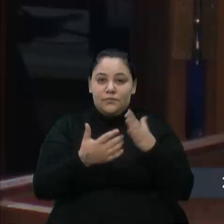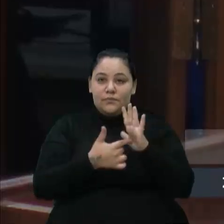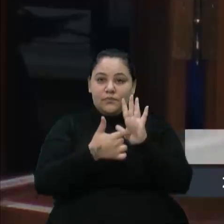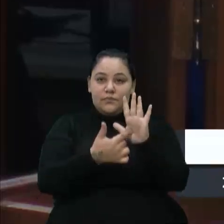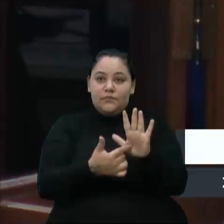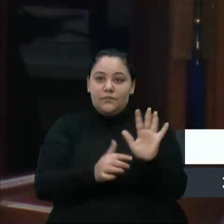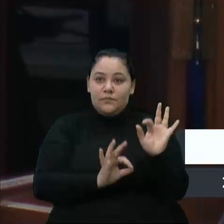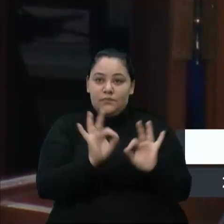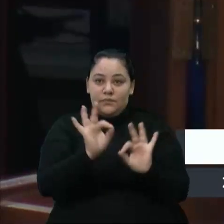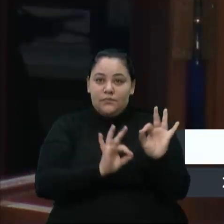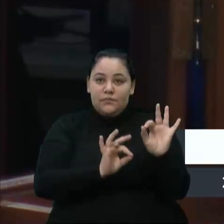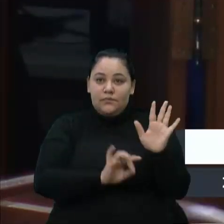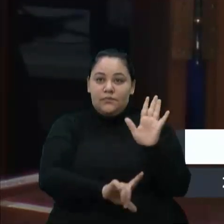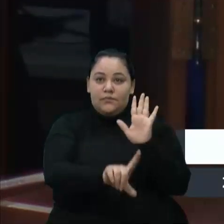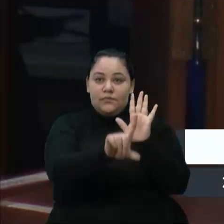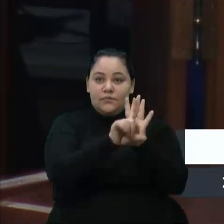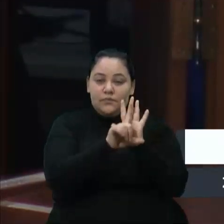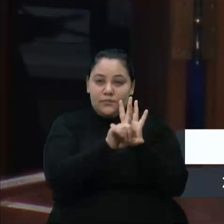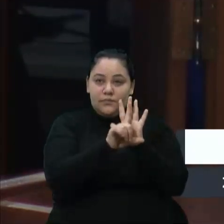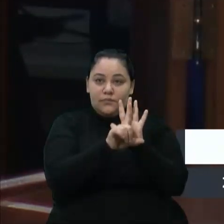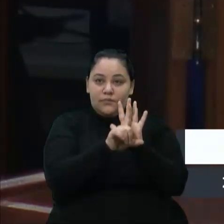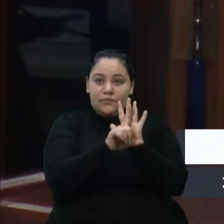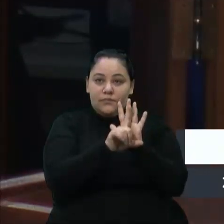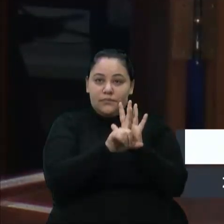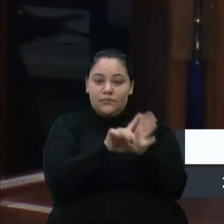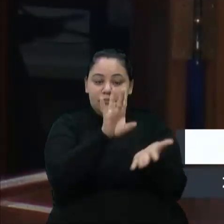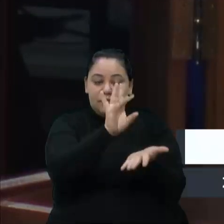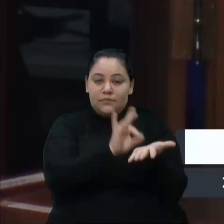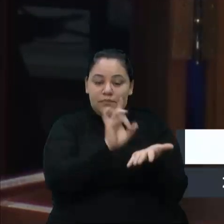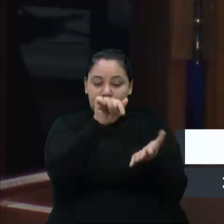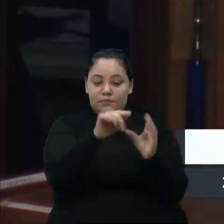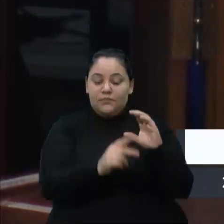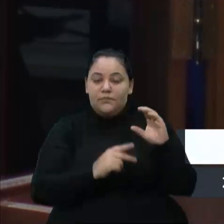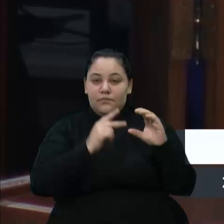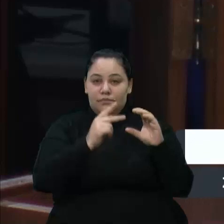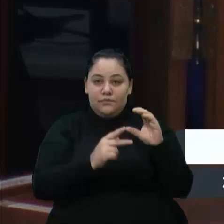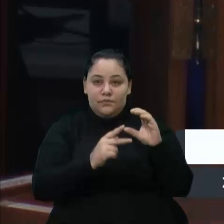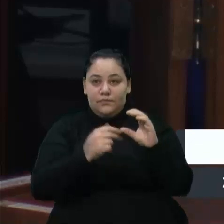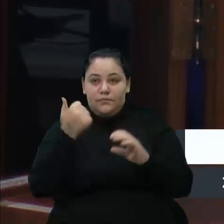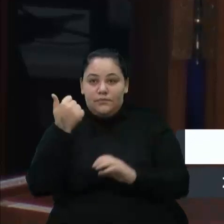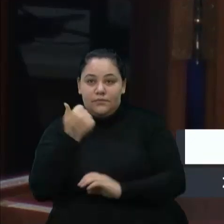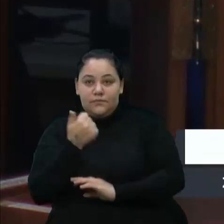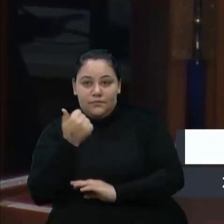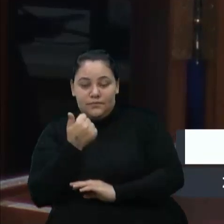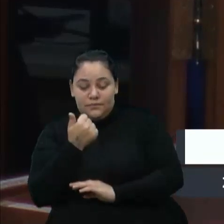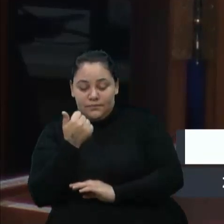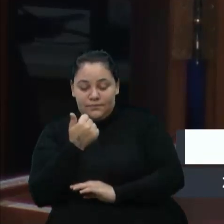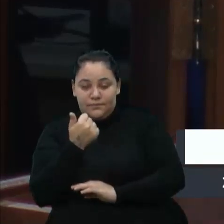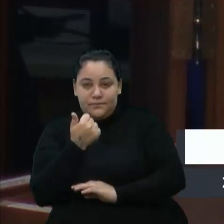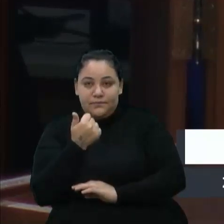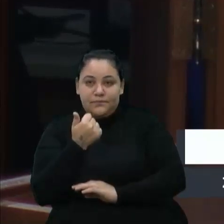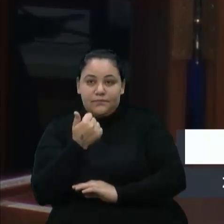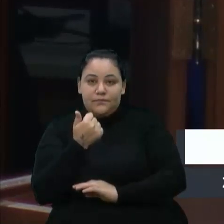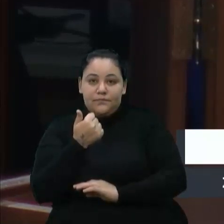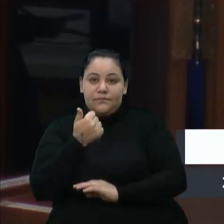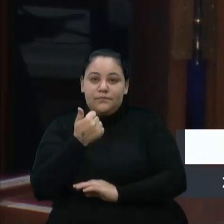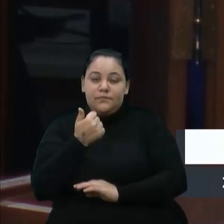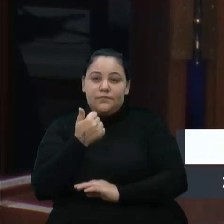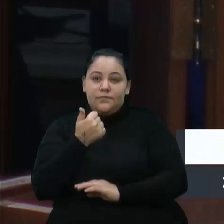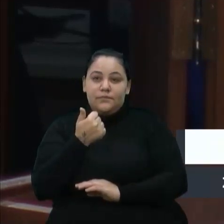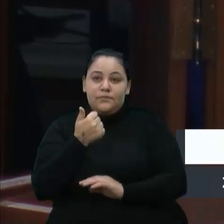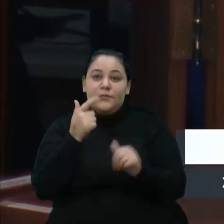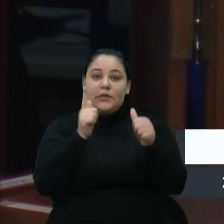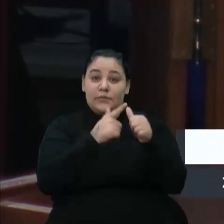apresentar um projeto de lei que protocolamos nesta casa. Primeiramente, vou ler